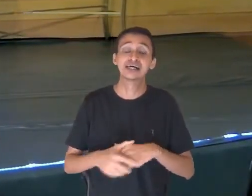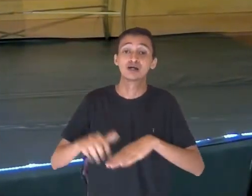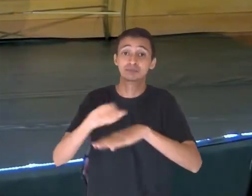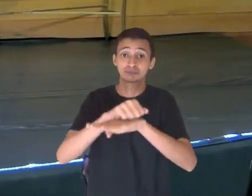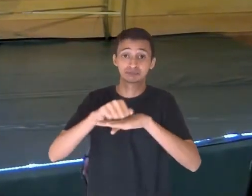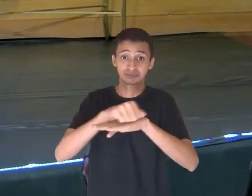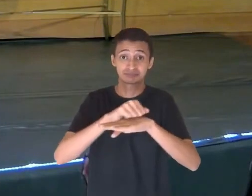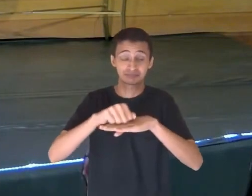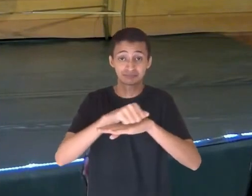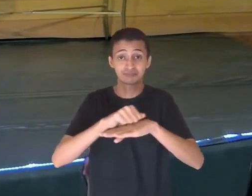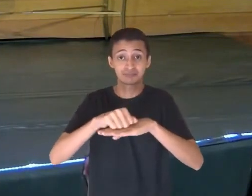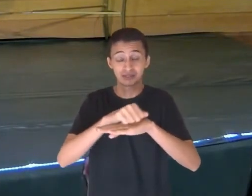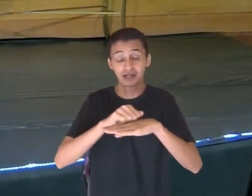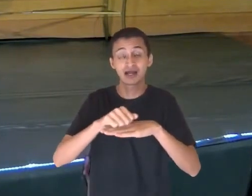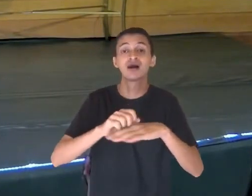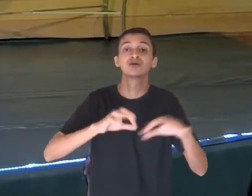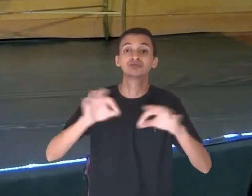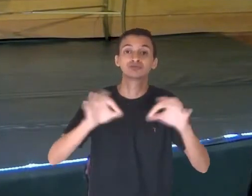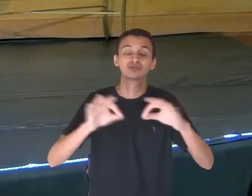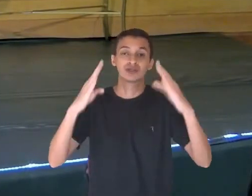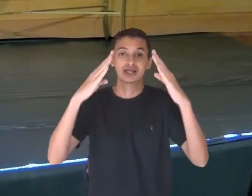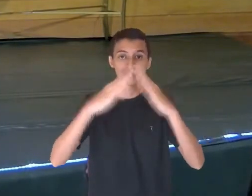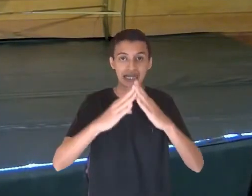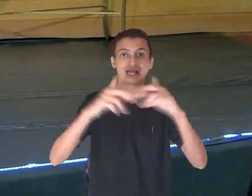Abraão construiu a tenda em Hebron.